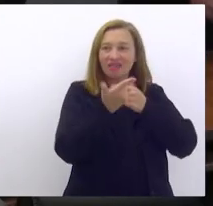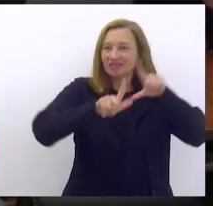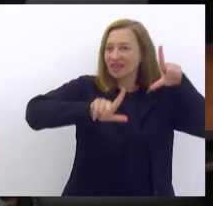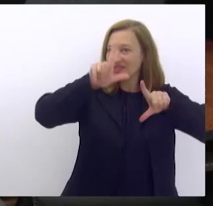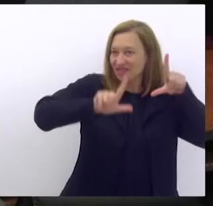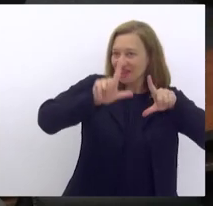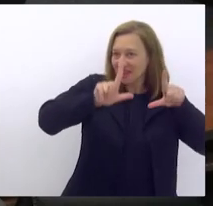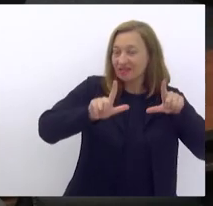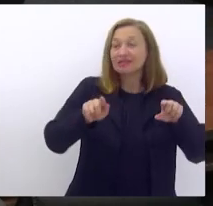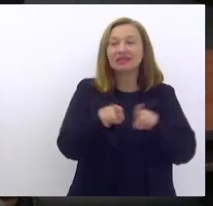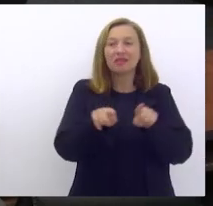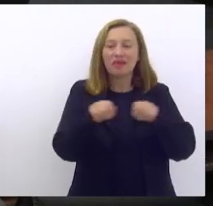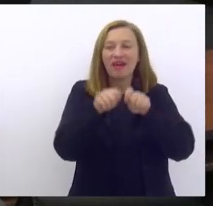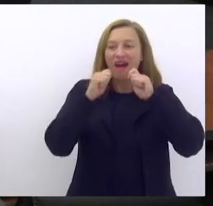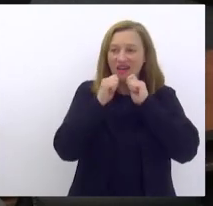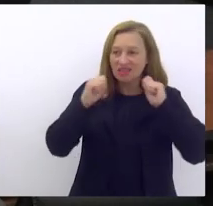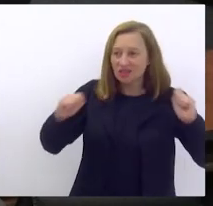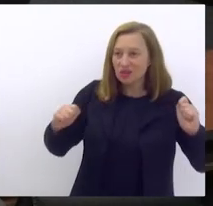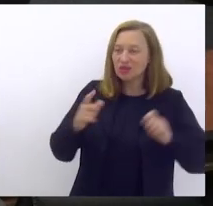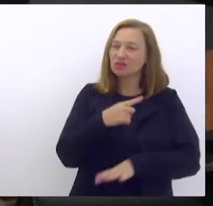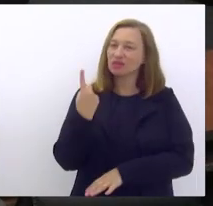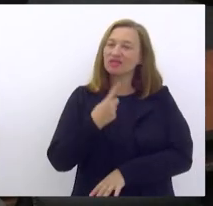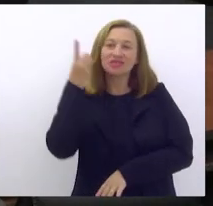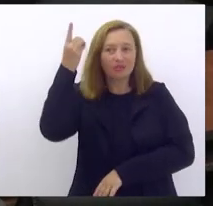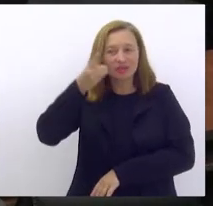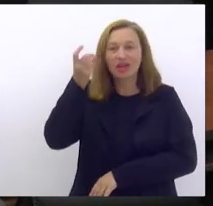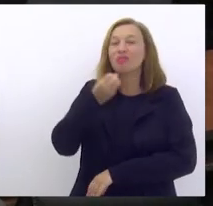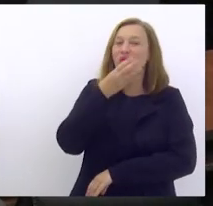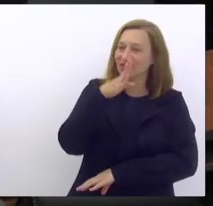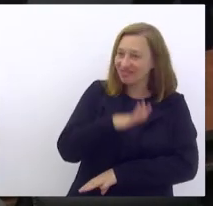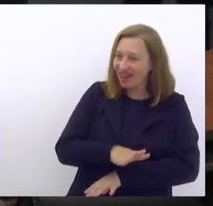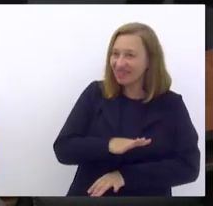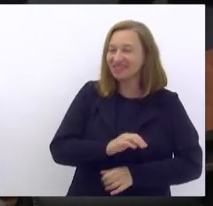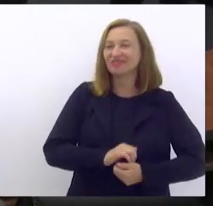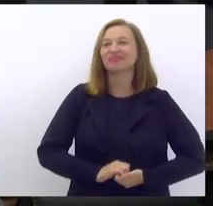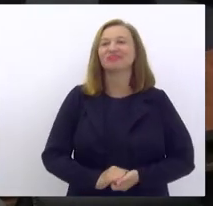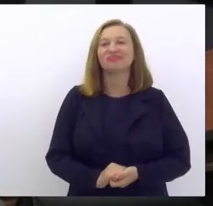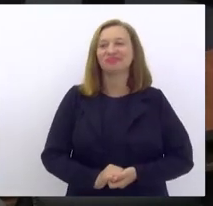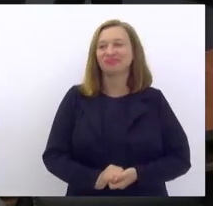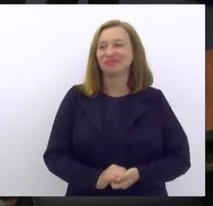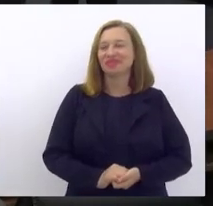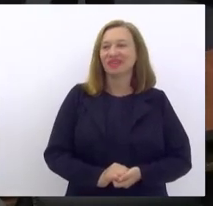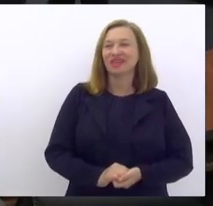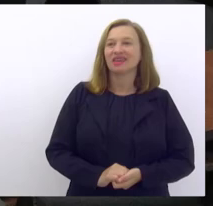funcionários também, assessores dos nossos deputados, boa tarde.